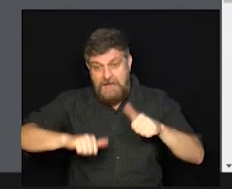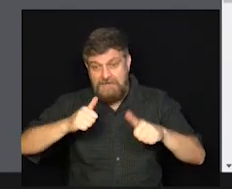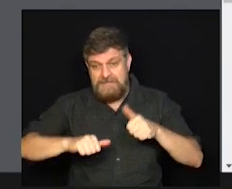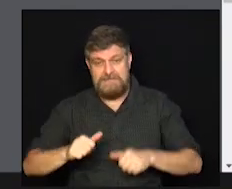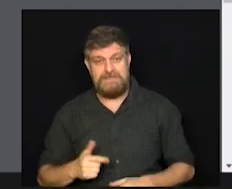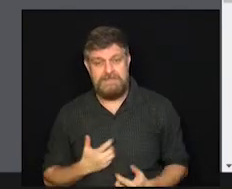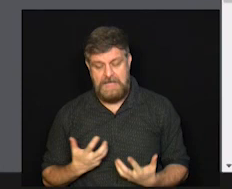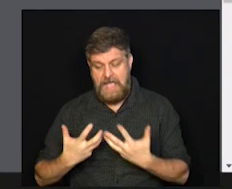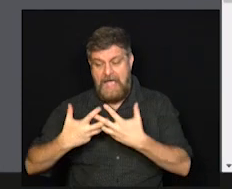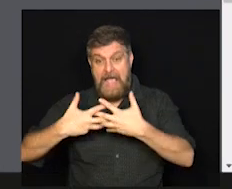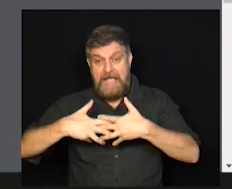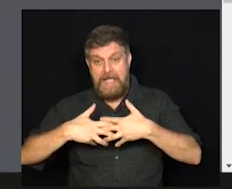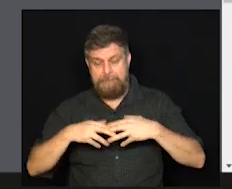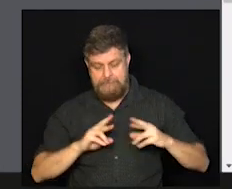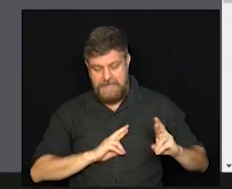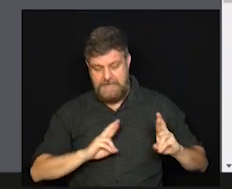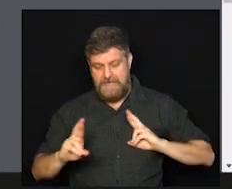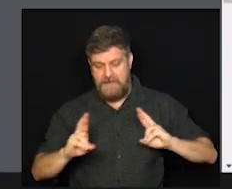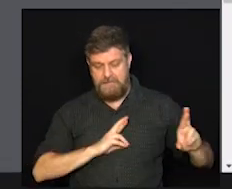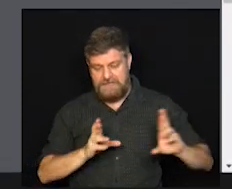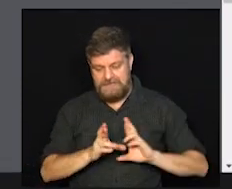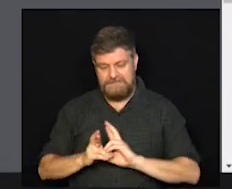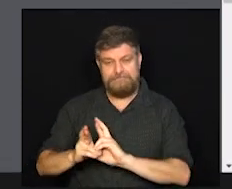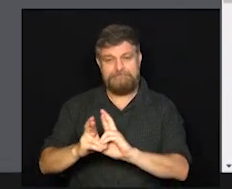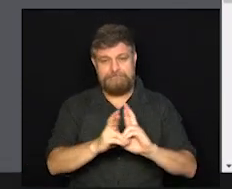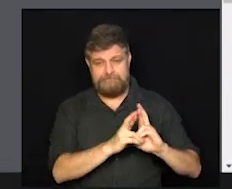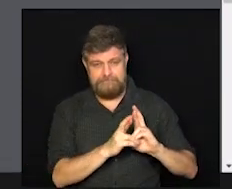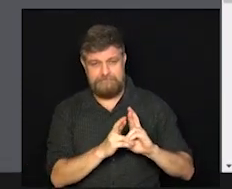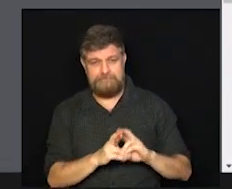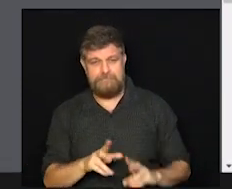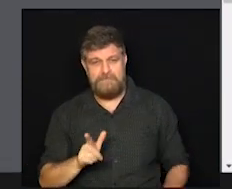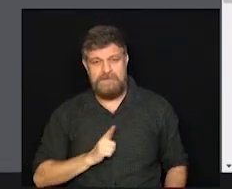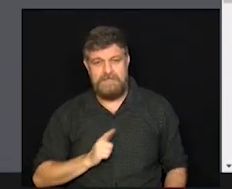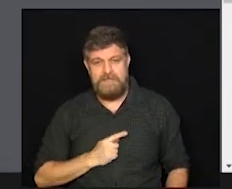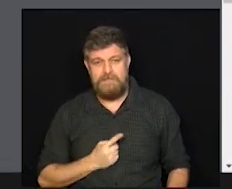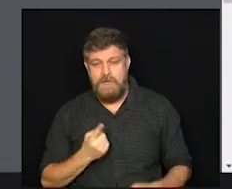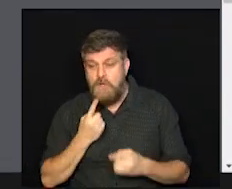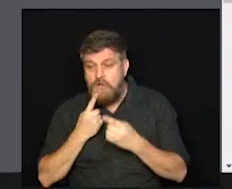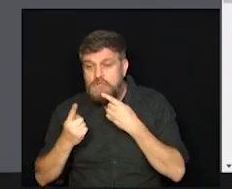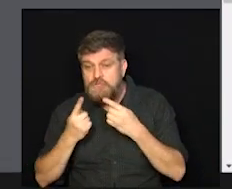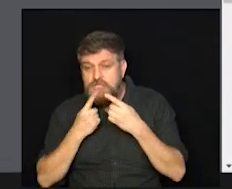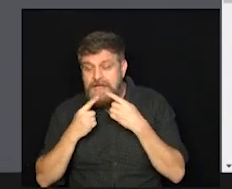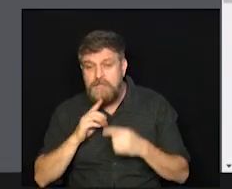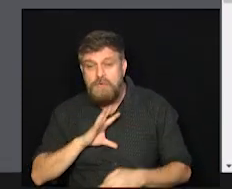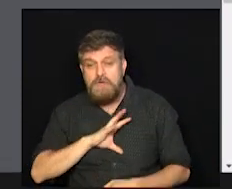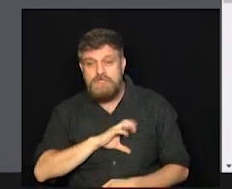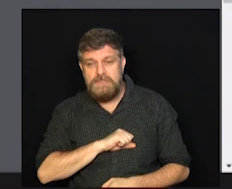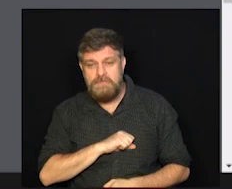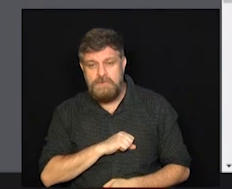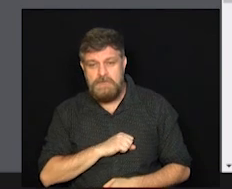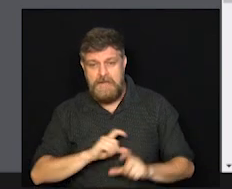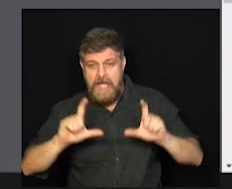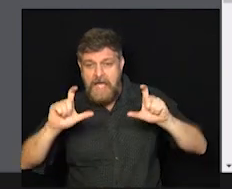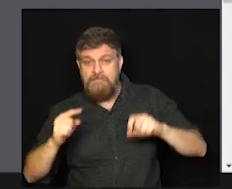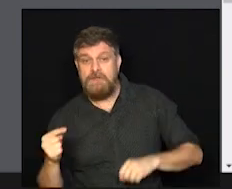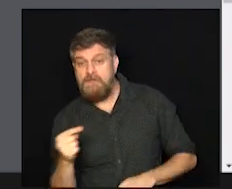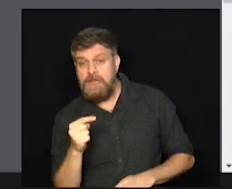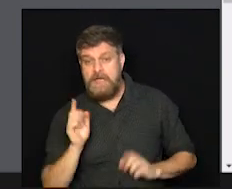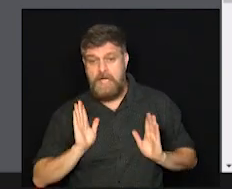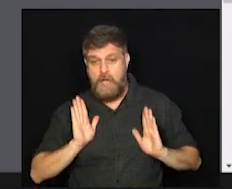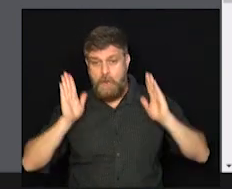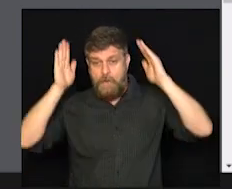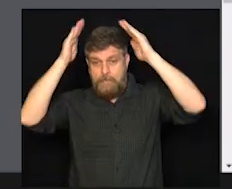Fraternidade Ecumênica de 2021. Fraternidade, diálogo, compromisso de amor. Depois a foto do Papa Francisco, ou melhor, o